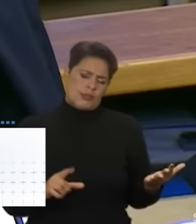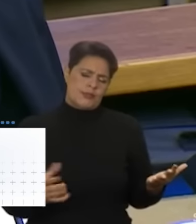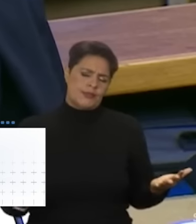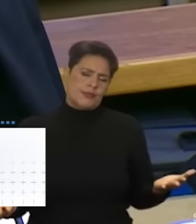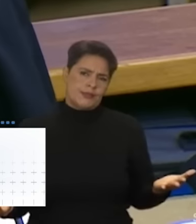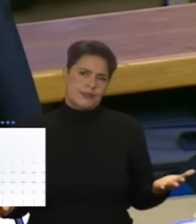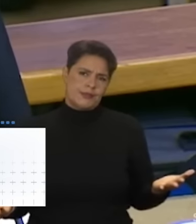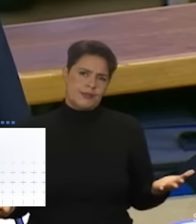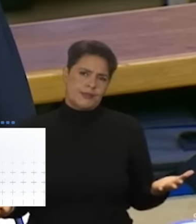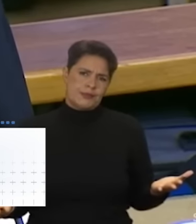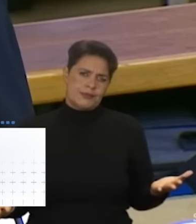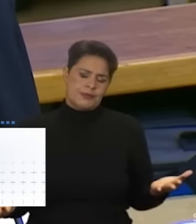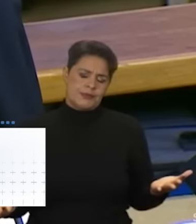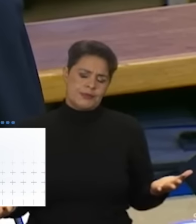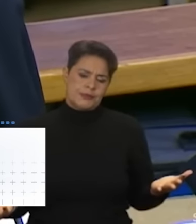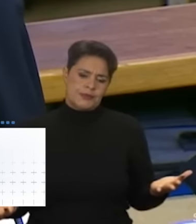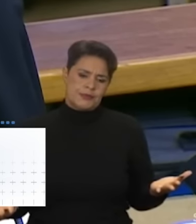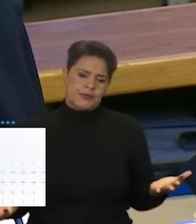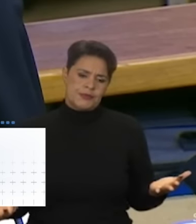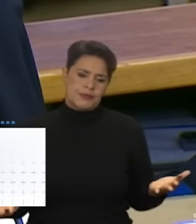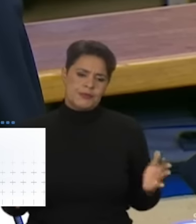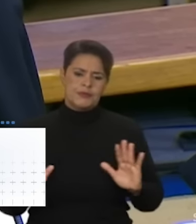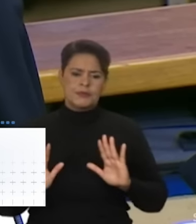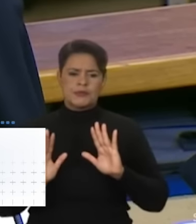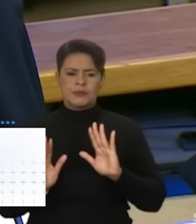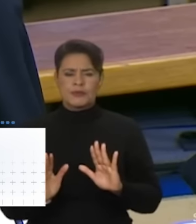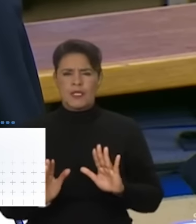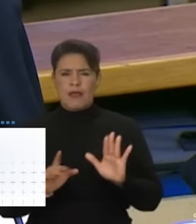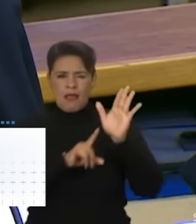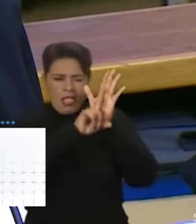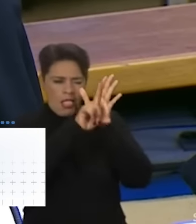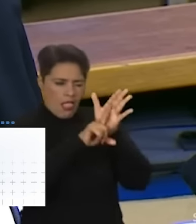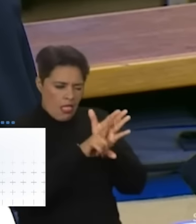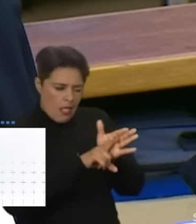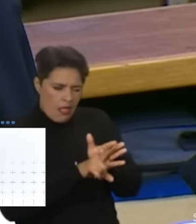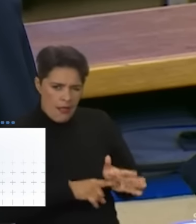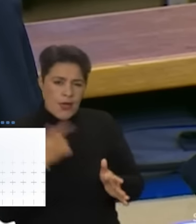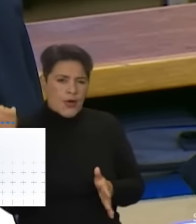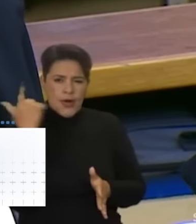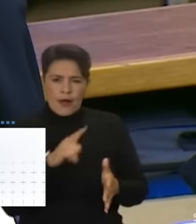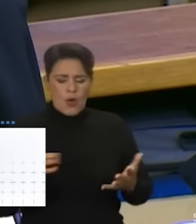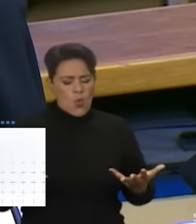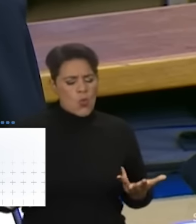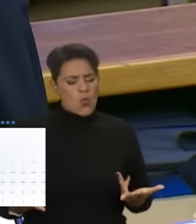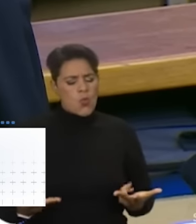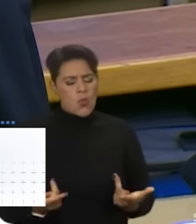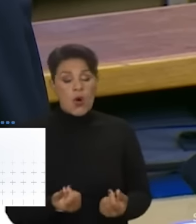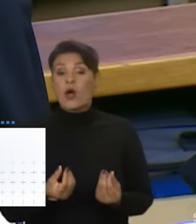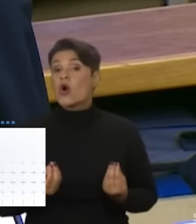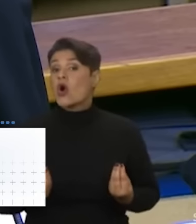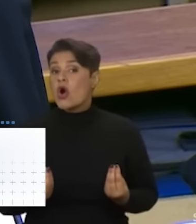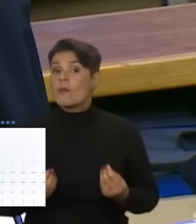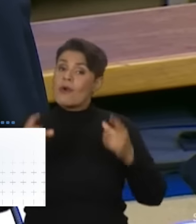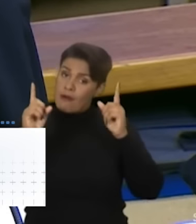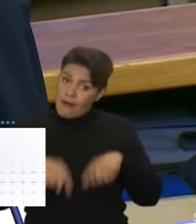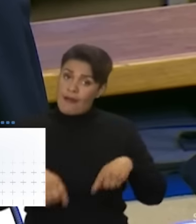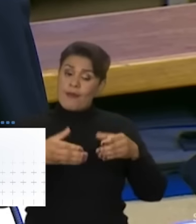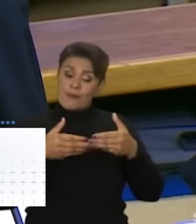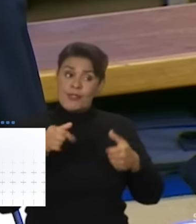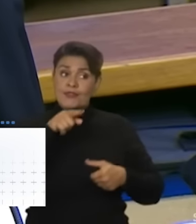o caminho mais eficiente da investigação naquele momento era a solicitação ao Tribunal Superior